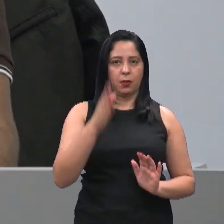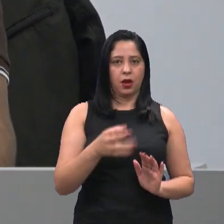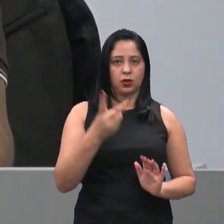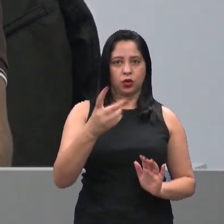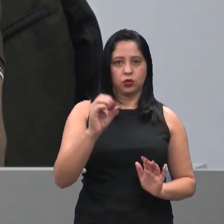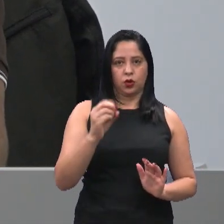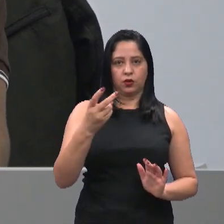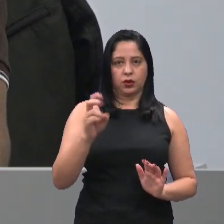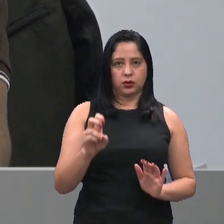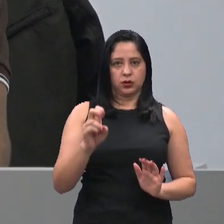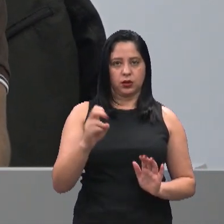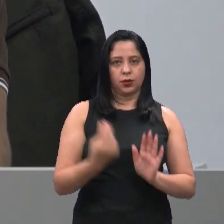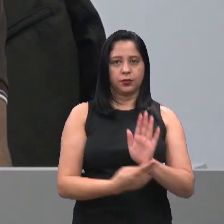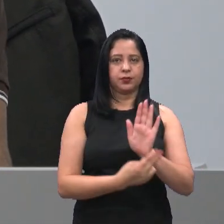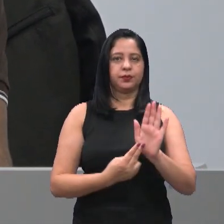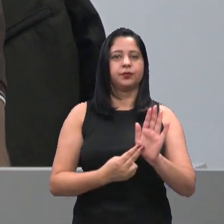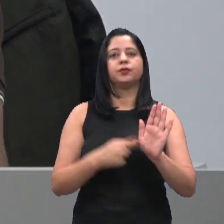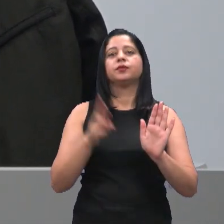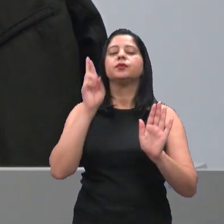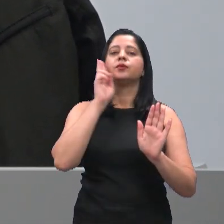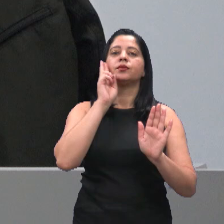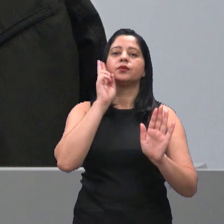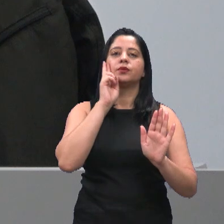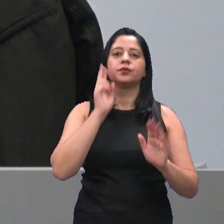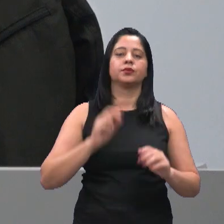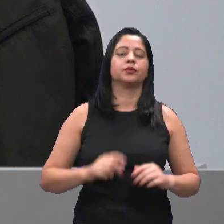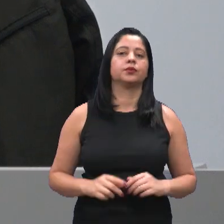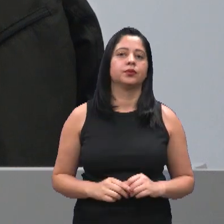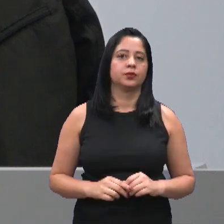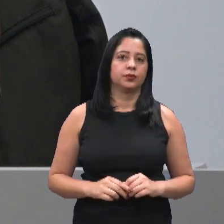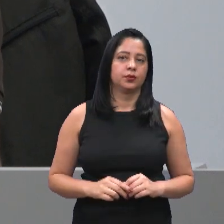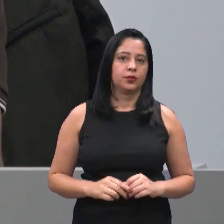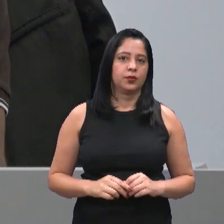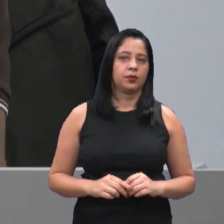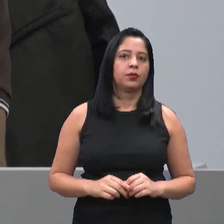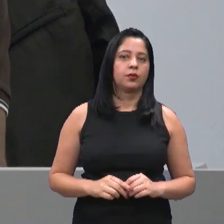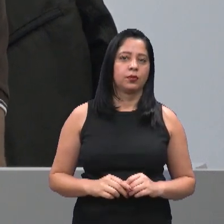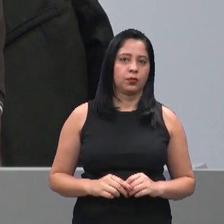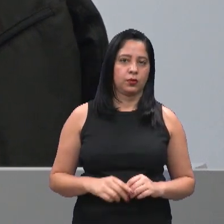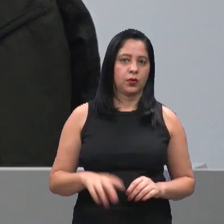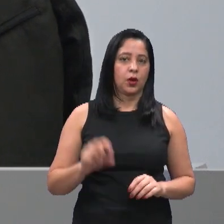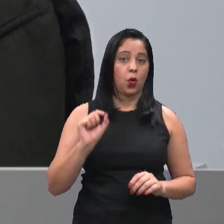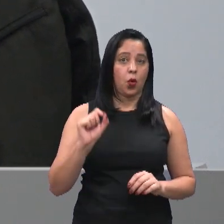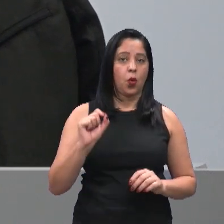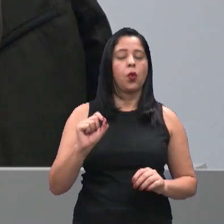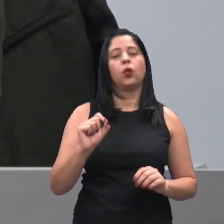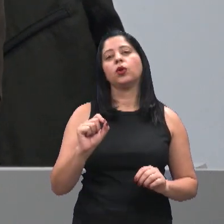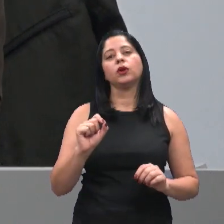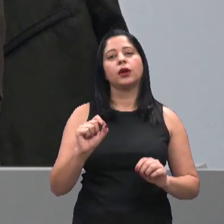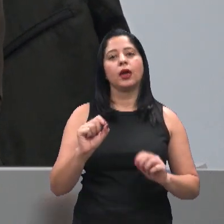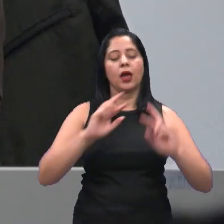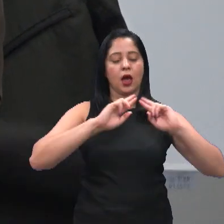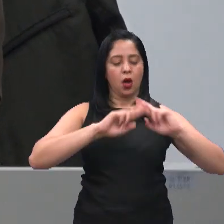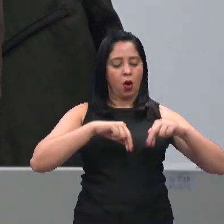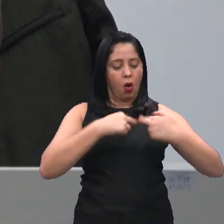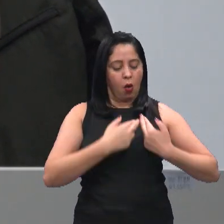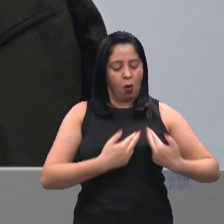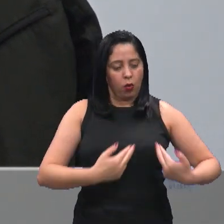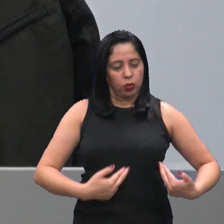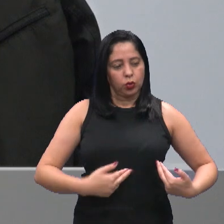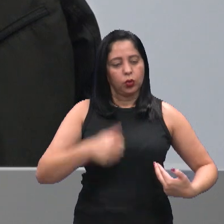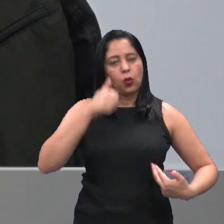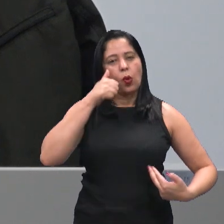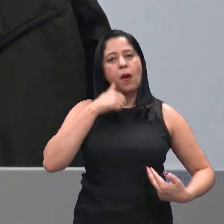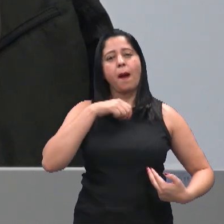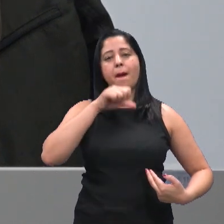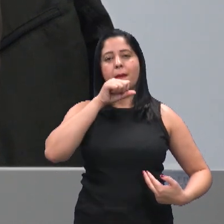71/2025, autoria vereador Renato Santiago. Dispõe sobre a humanização do luto materno e parental no município de São